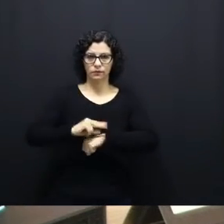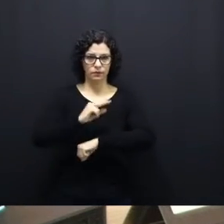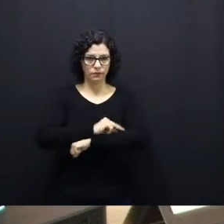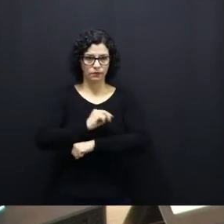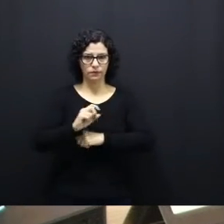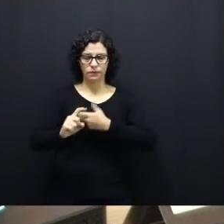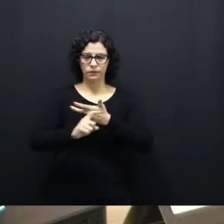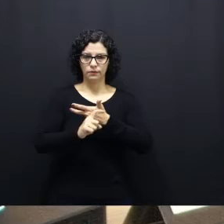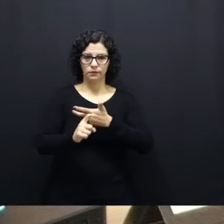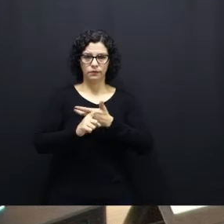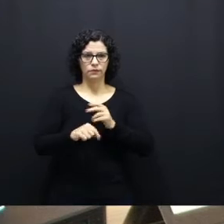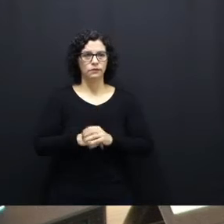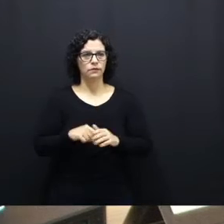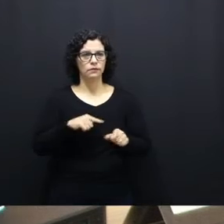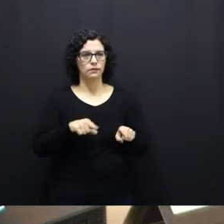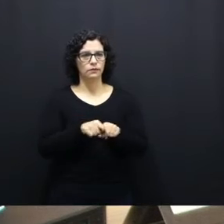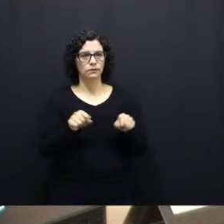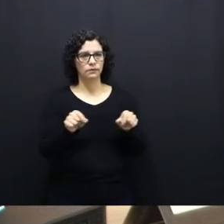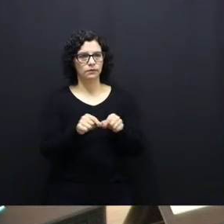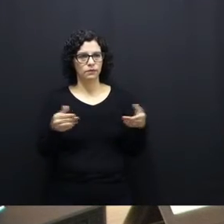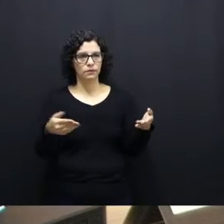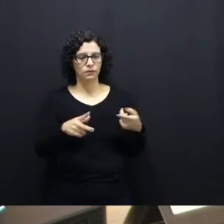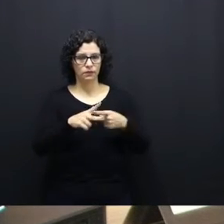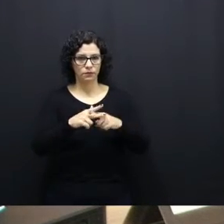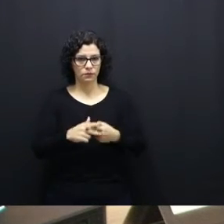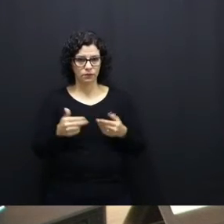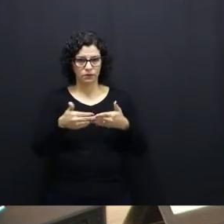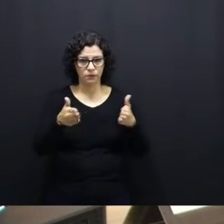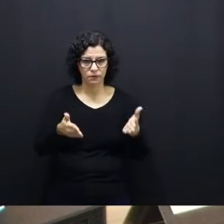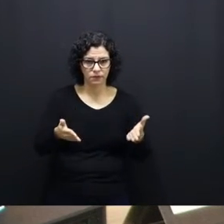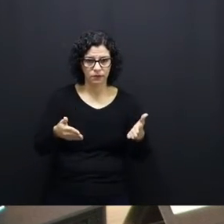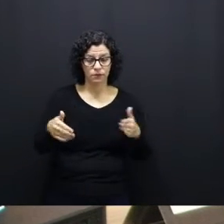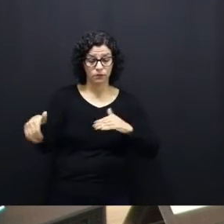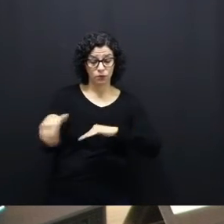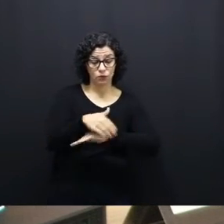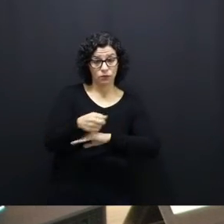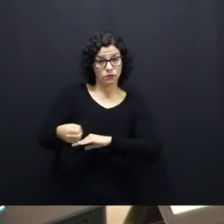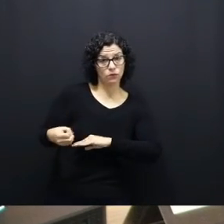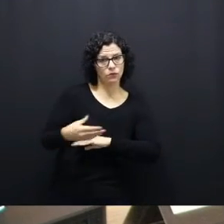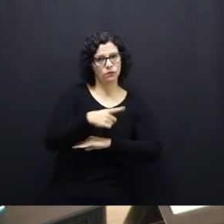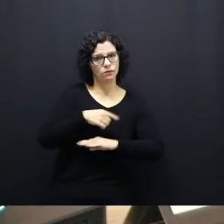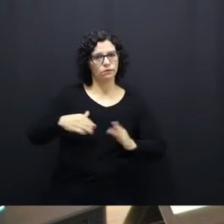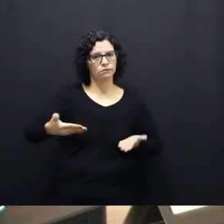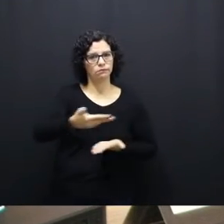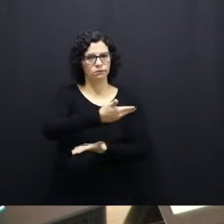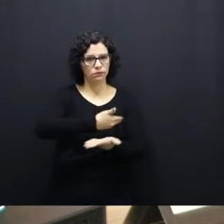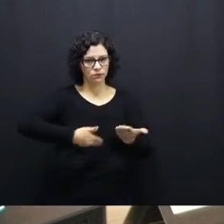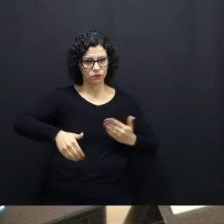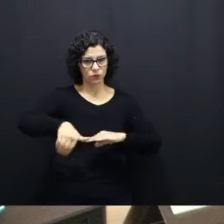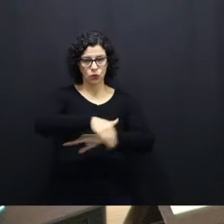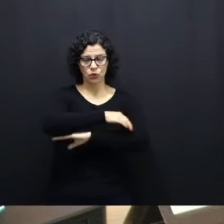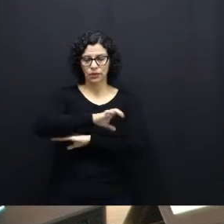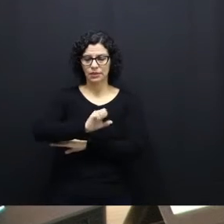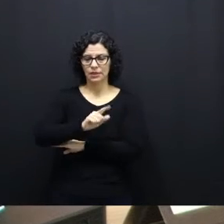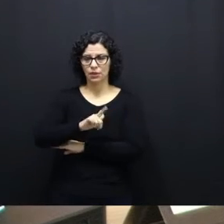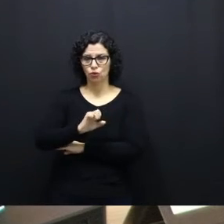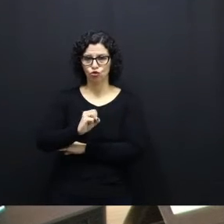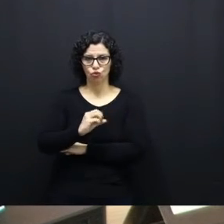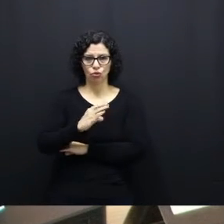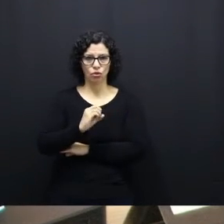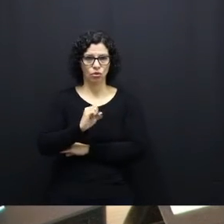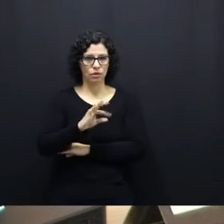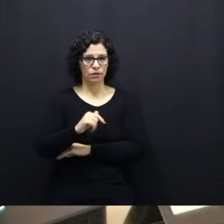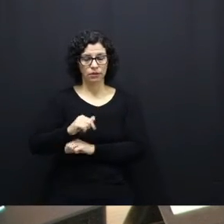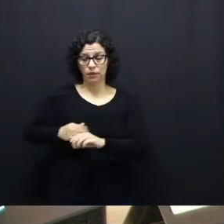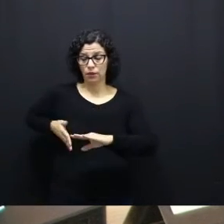Lima Poder Executivo e seja realizada a recolonização da abertura nova via de circulação entre a Rua Celso da Costa Ramos